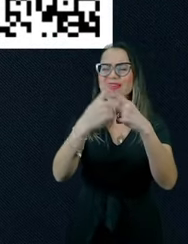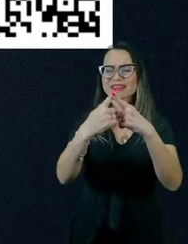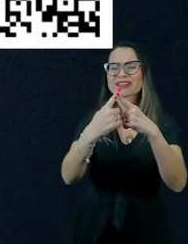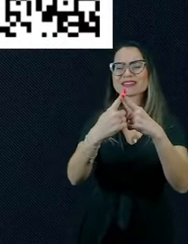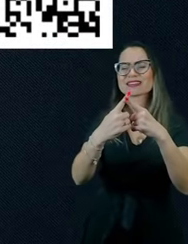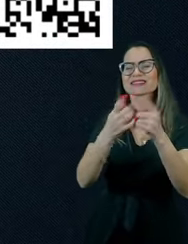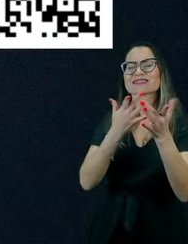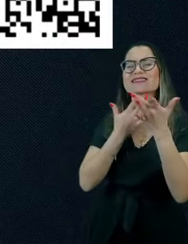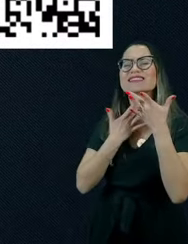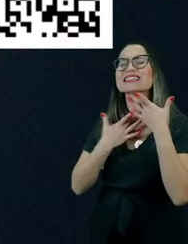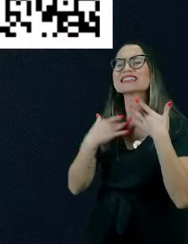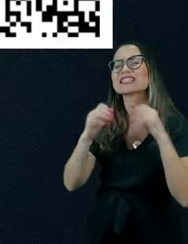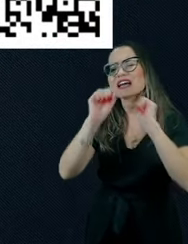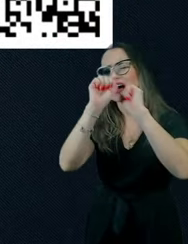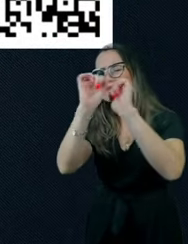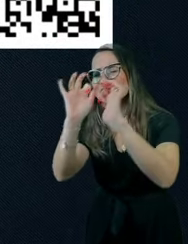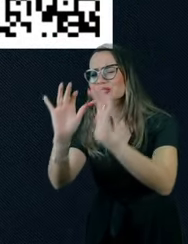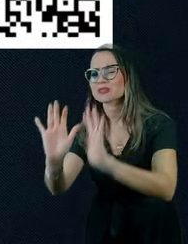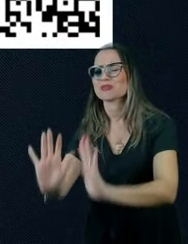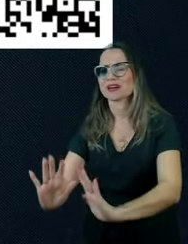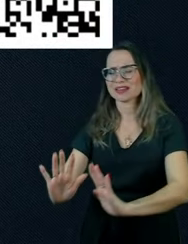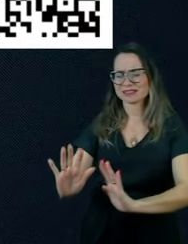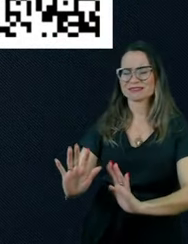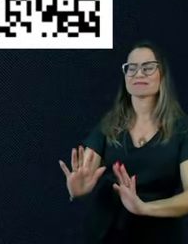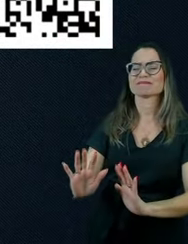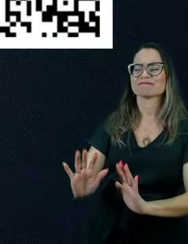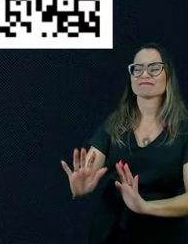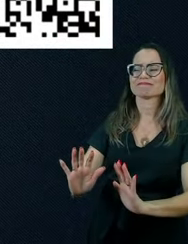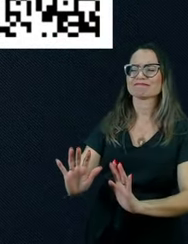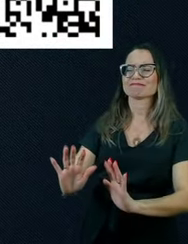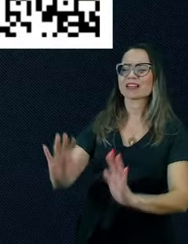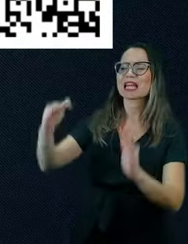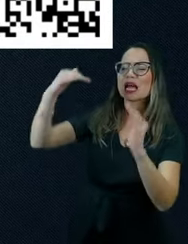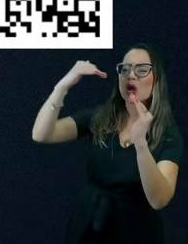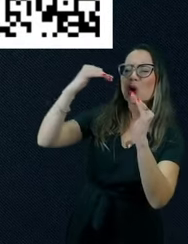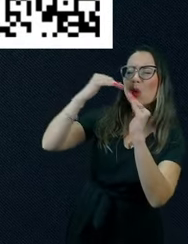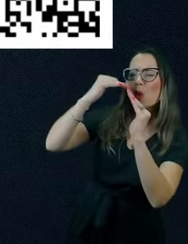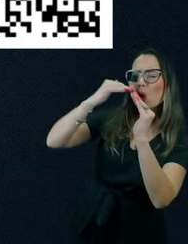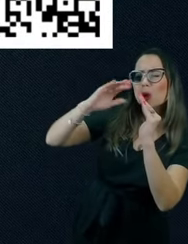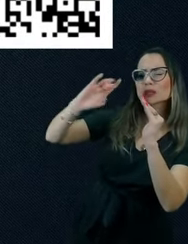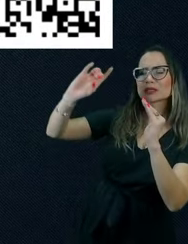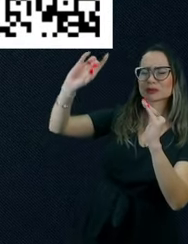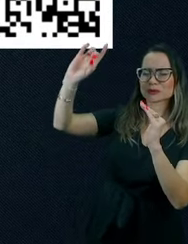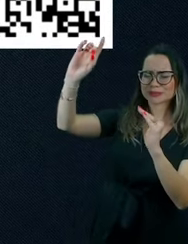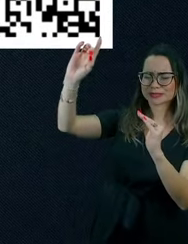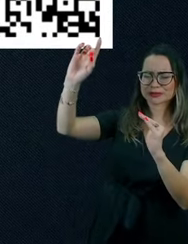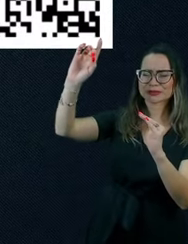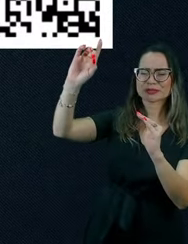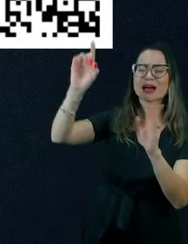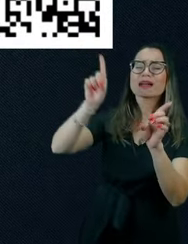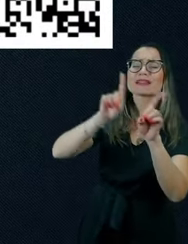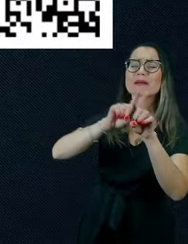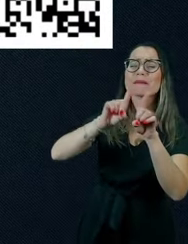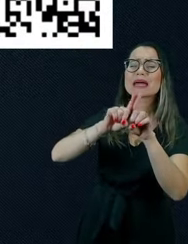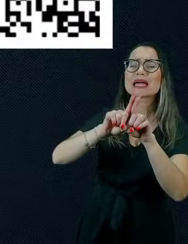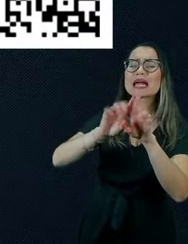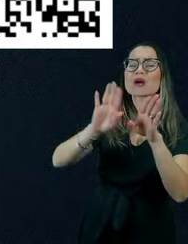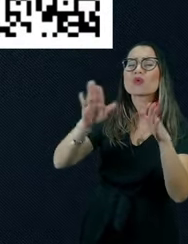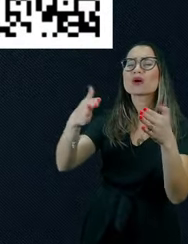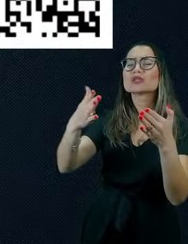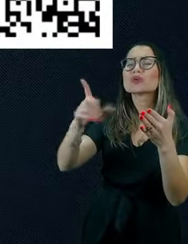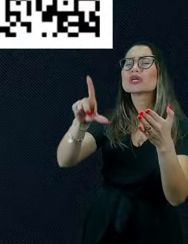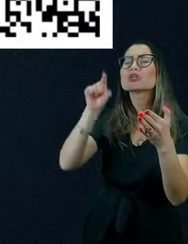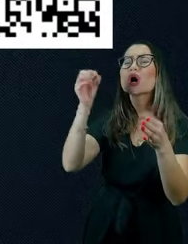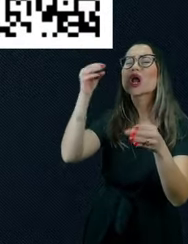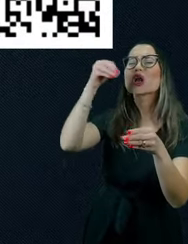alinhada com o céu, até nos recursos financeiros. Pai, nós sabemos o quanto a igreja brasileira já foi ferida por causa